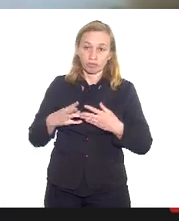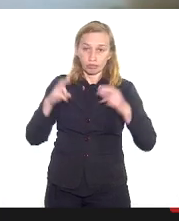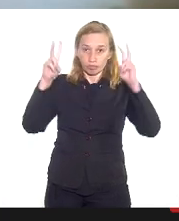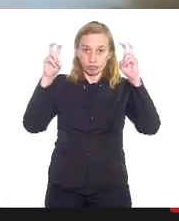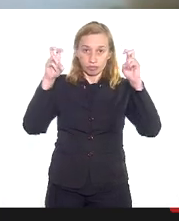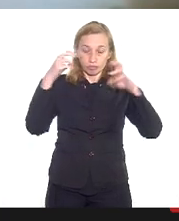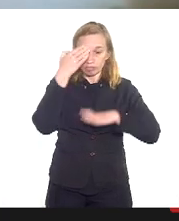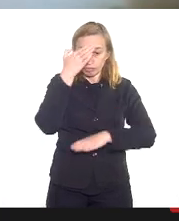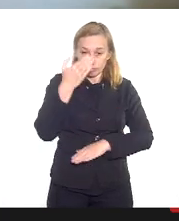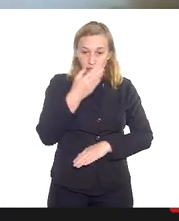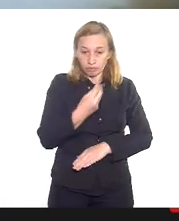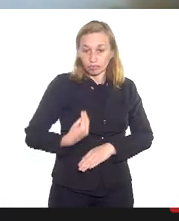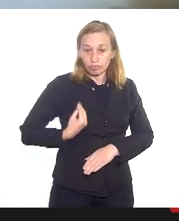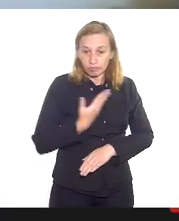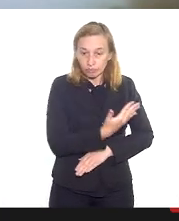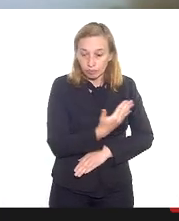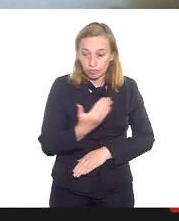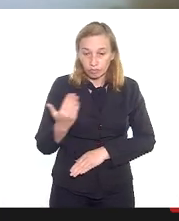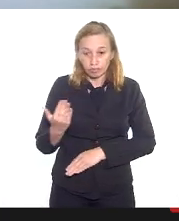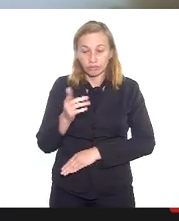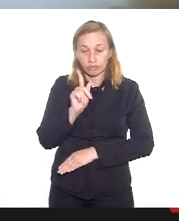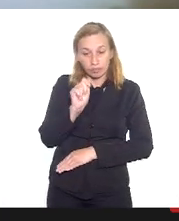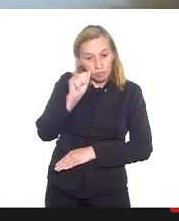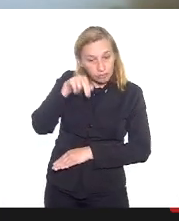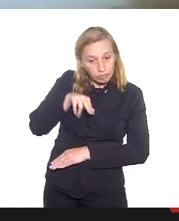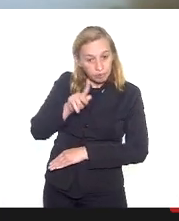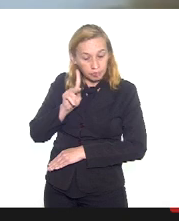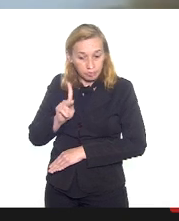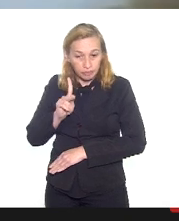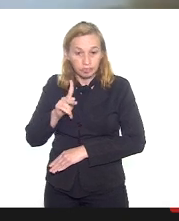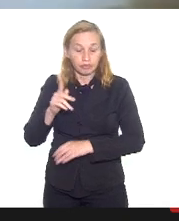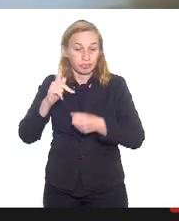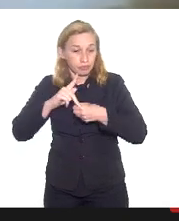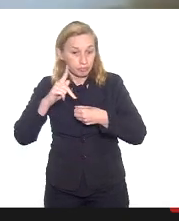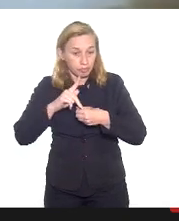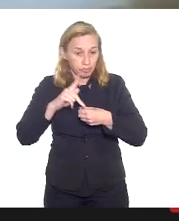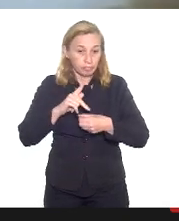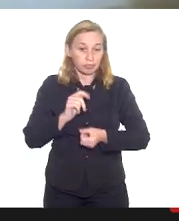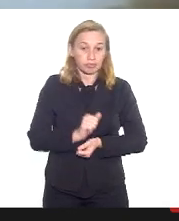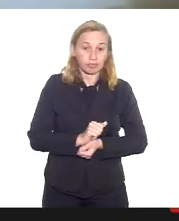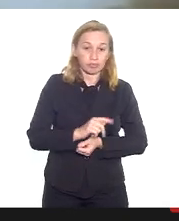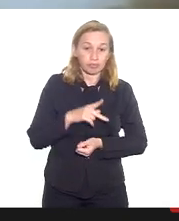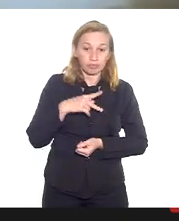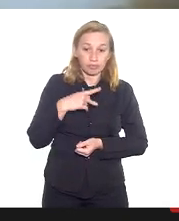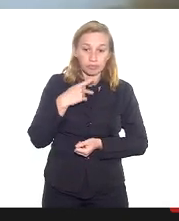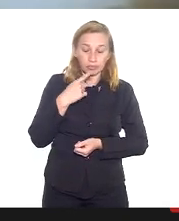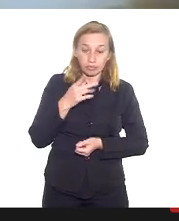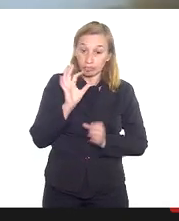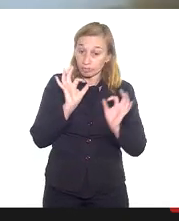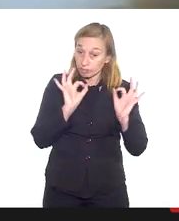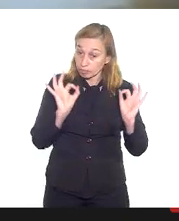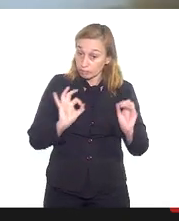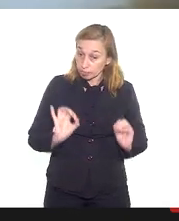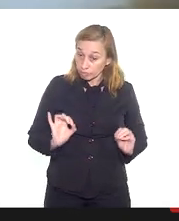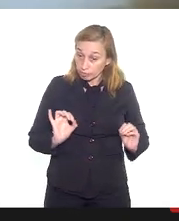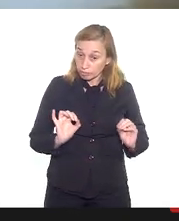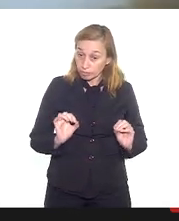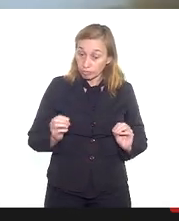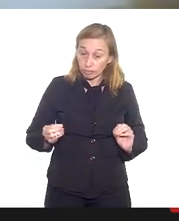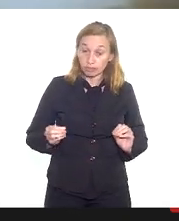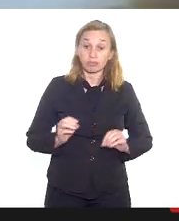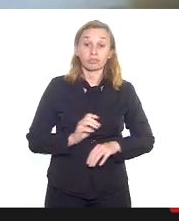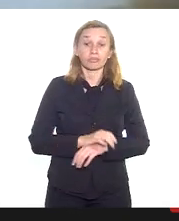queria agradecer a presença da ANP, a presença da Petrobras, que não se pronunciaram, mas estiveram aqui o tempo todo